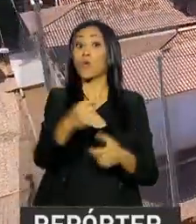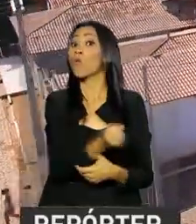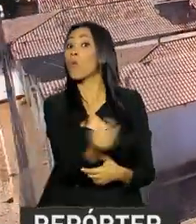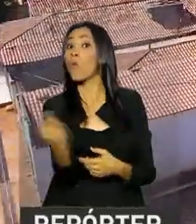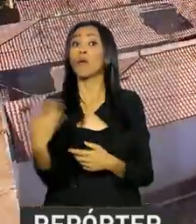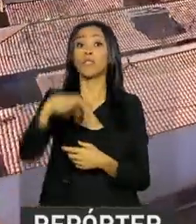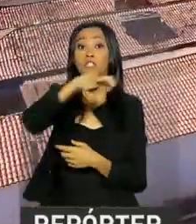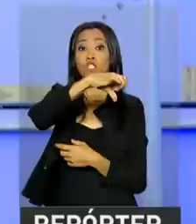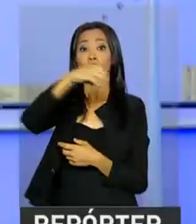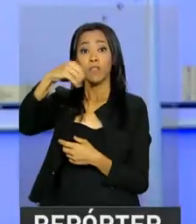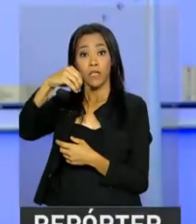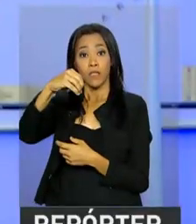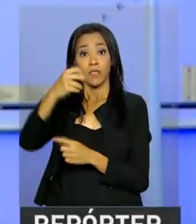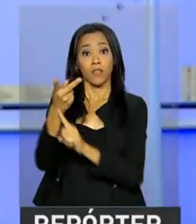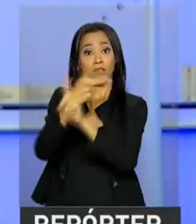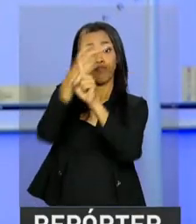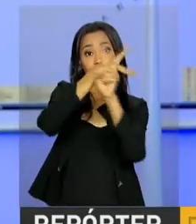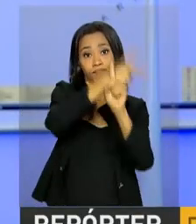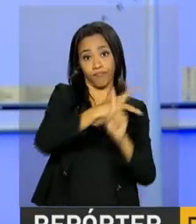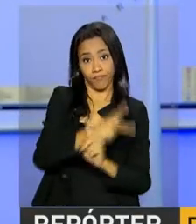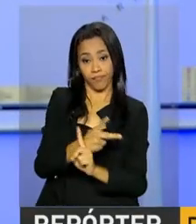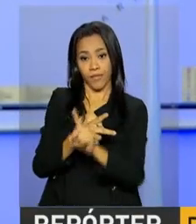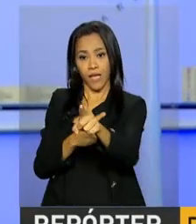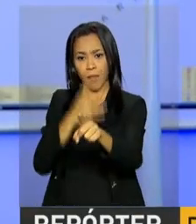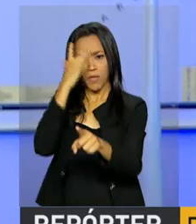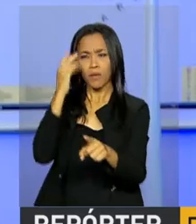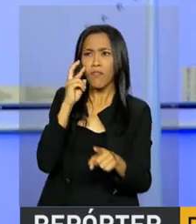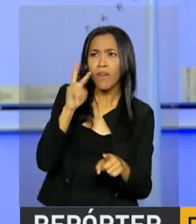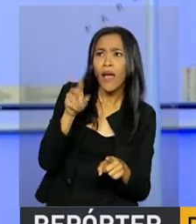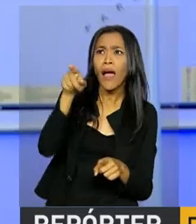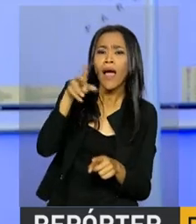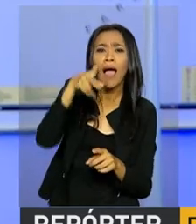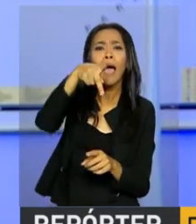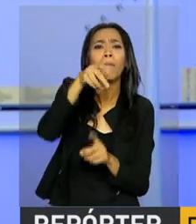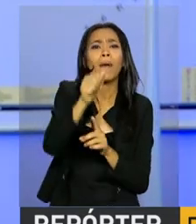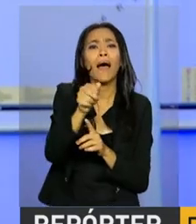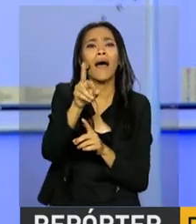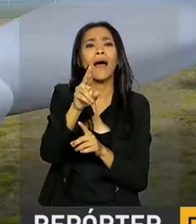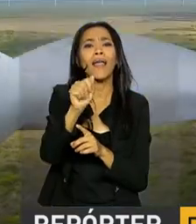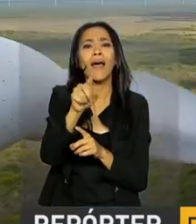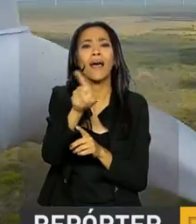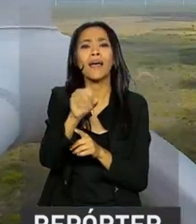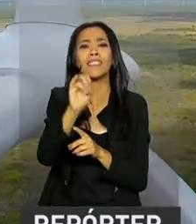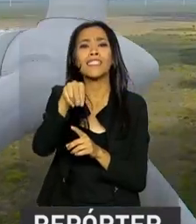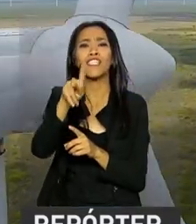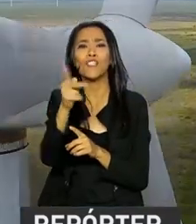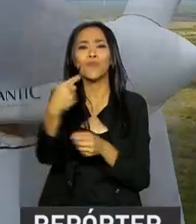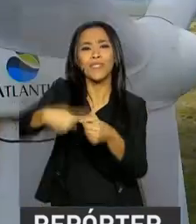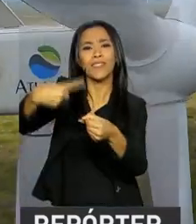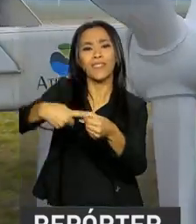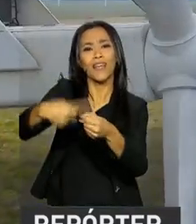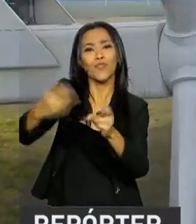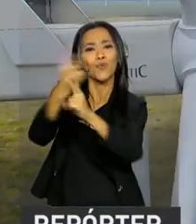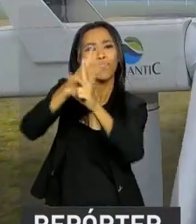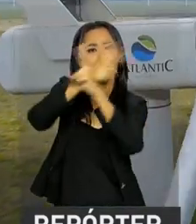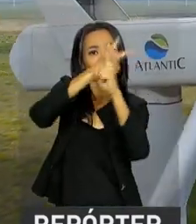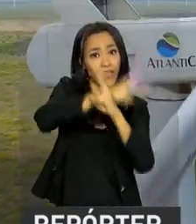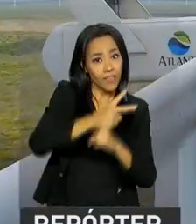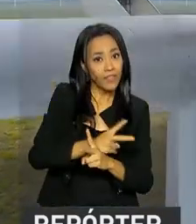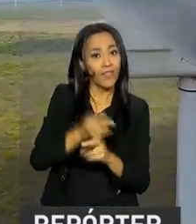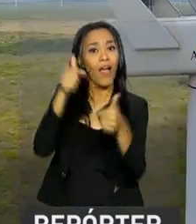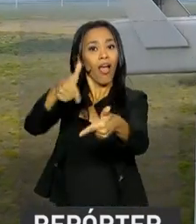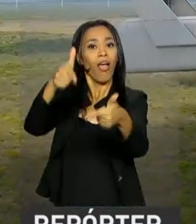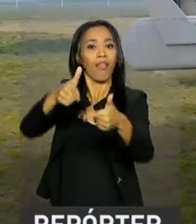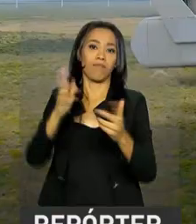em todo o município. Quando a gente chega, o pessoal, ah, Parazinho, a cidade dos ventos, né? A região Nordeste está repleta de